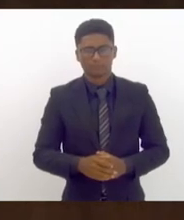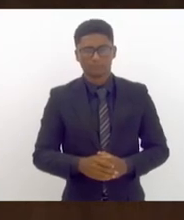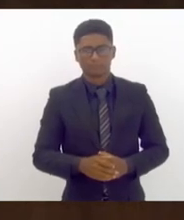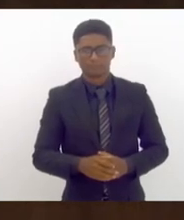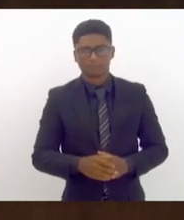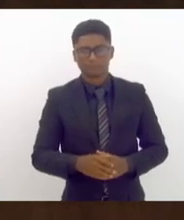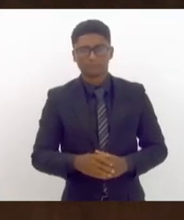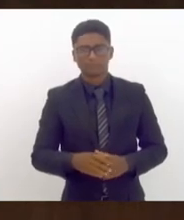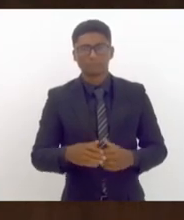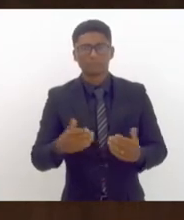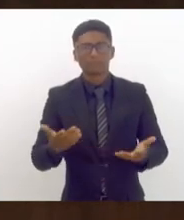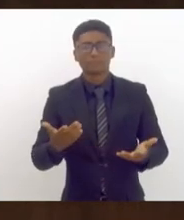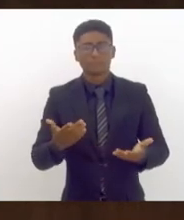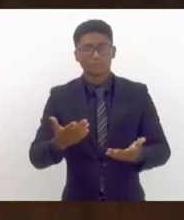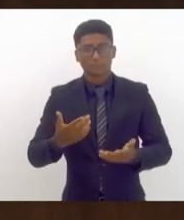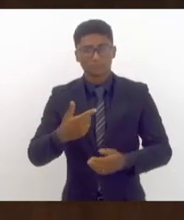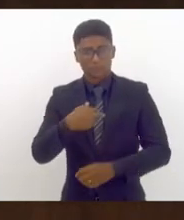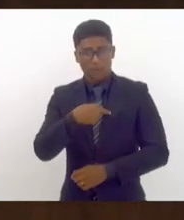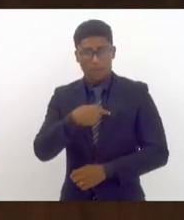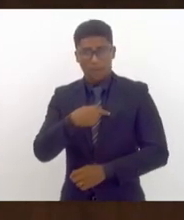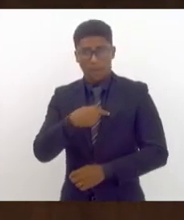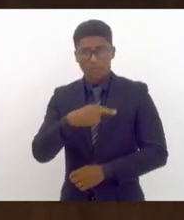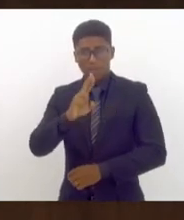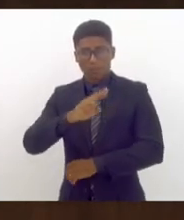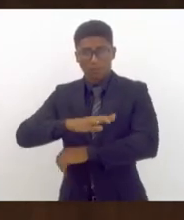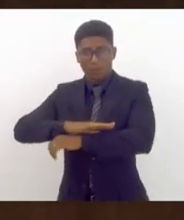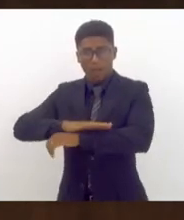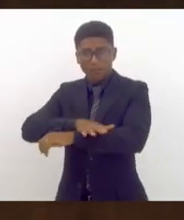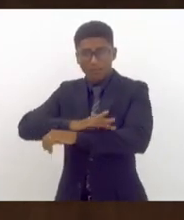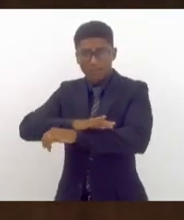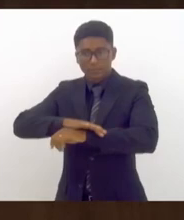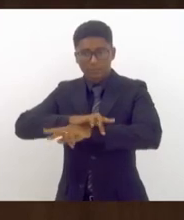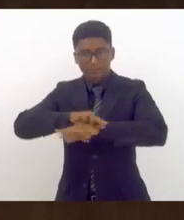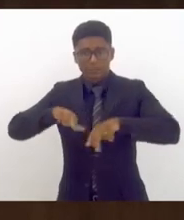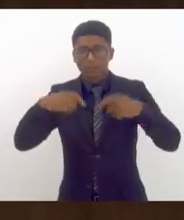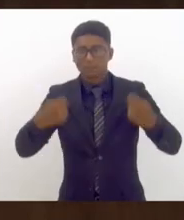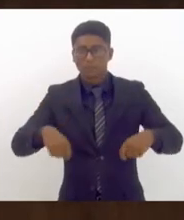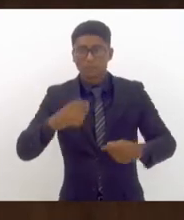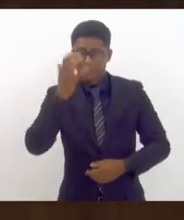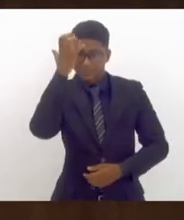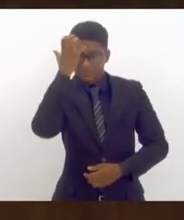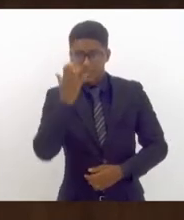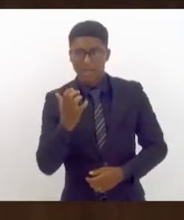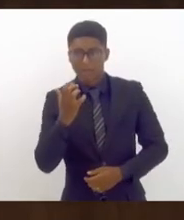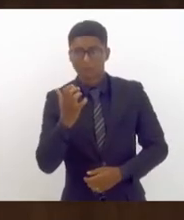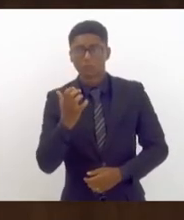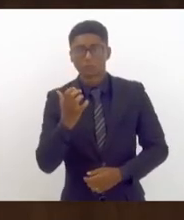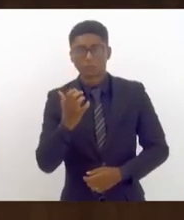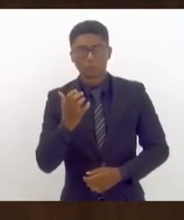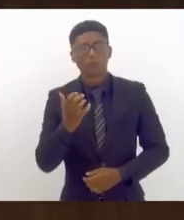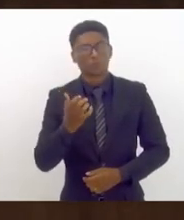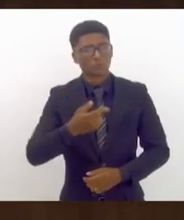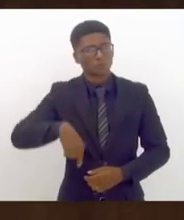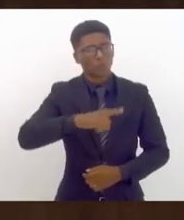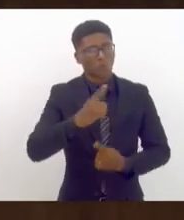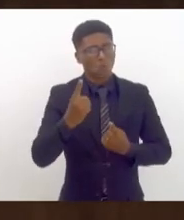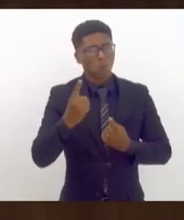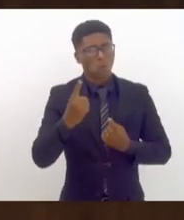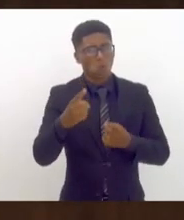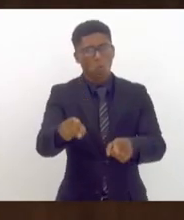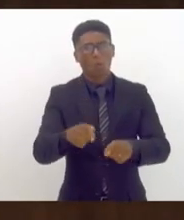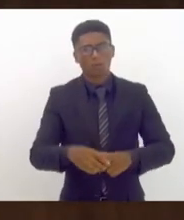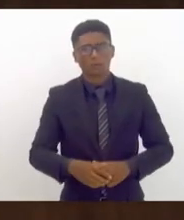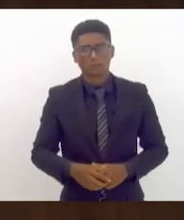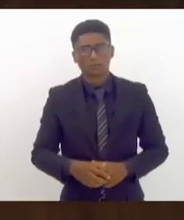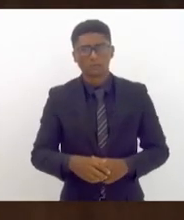combate ao racismo de forma institucional, uma forma séria e concreta para que a gente possa avançar nesse mal